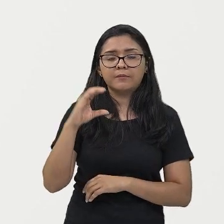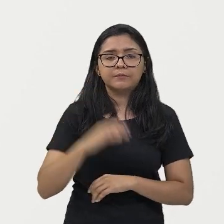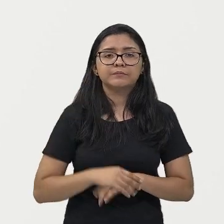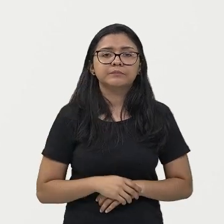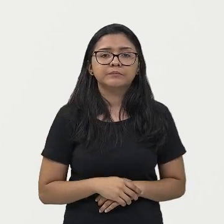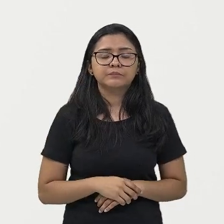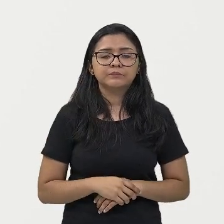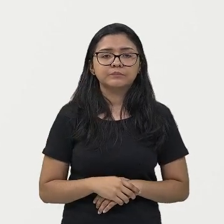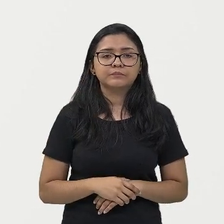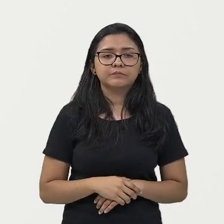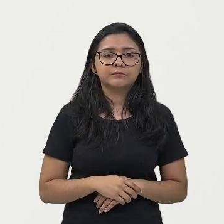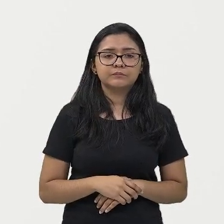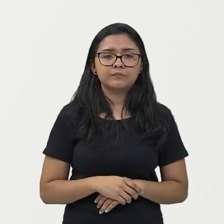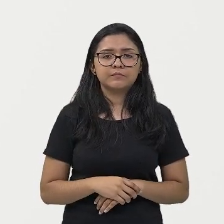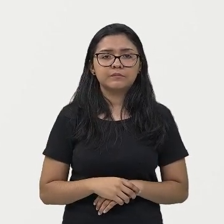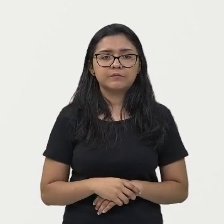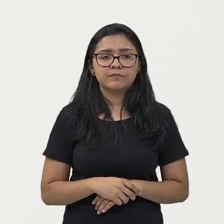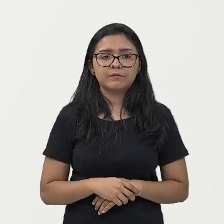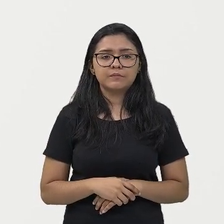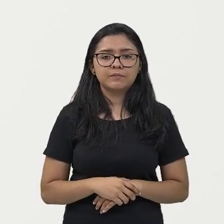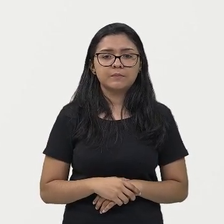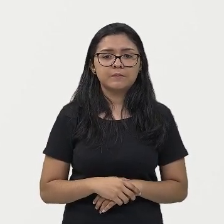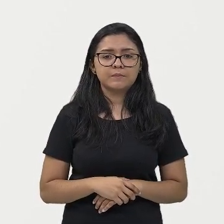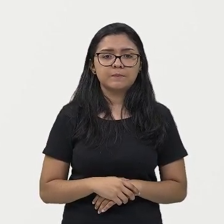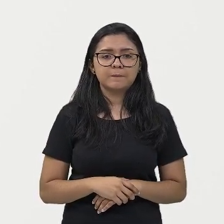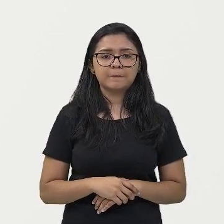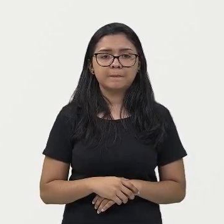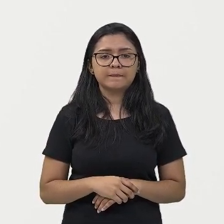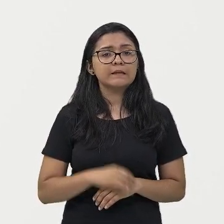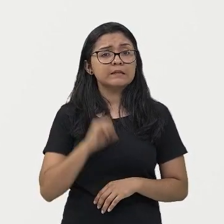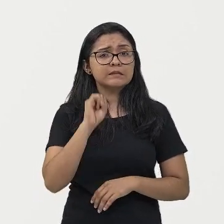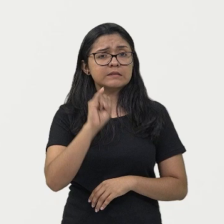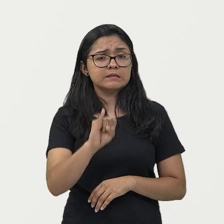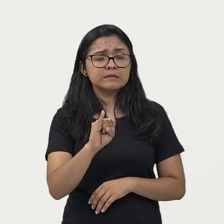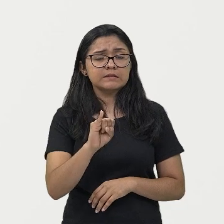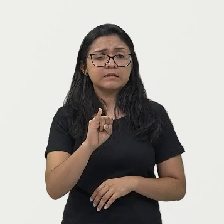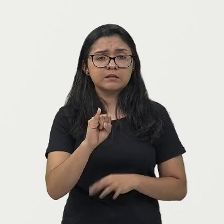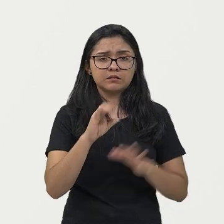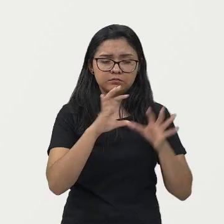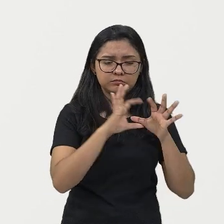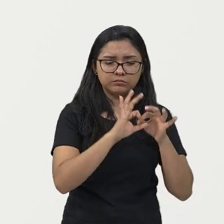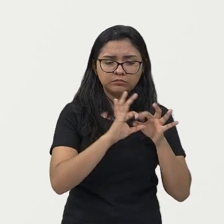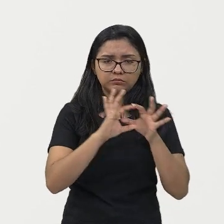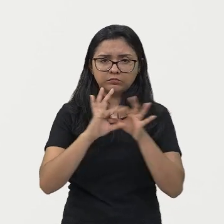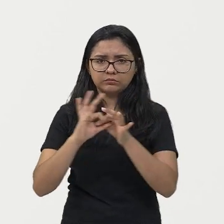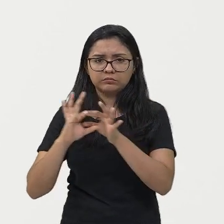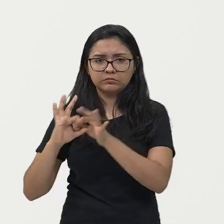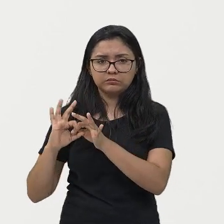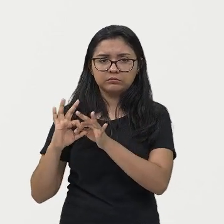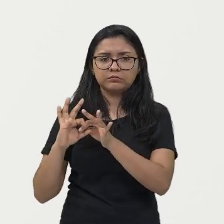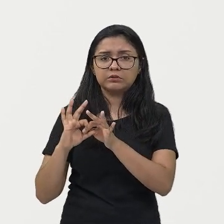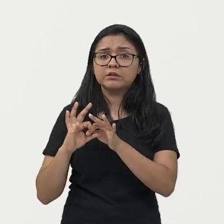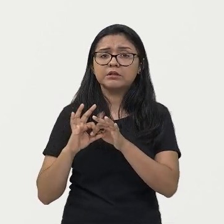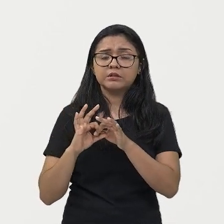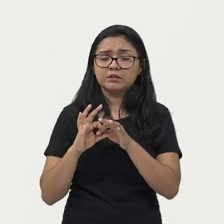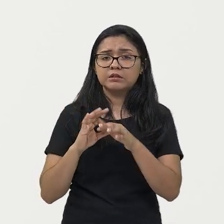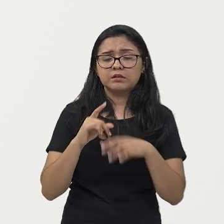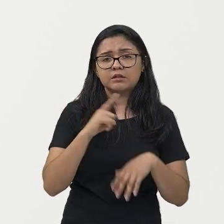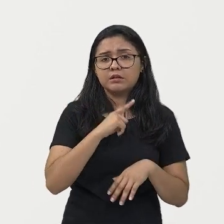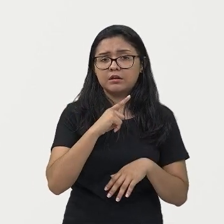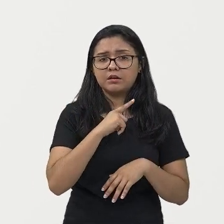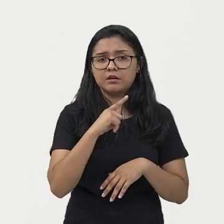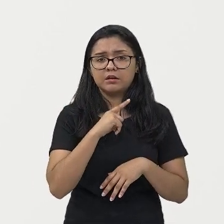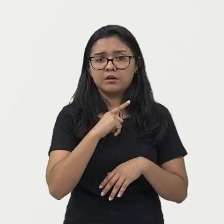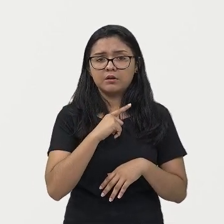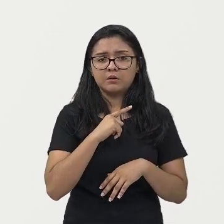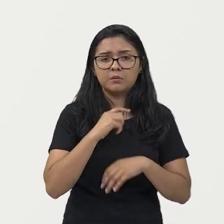carbono. Se entre essas ligações aqui existir